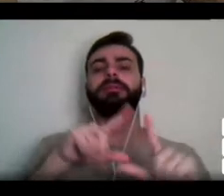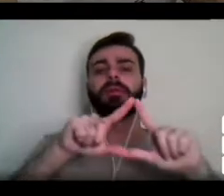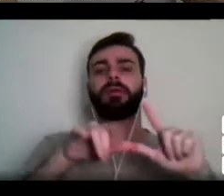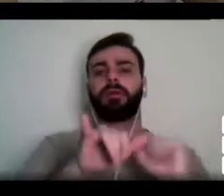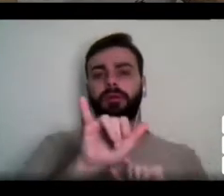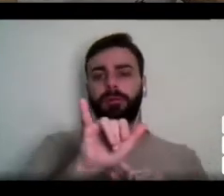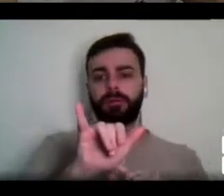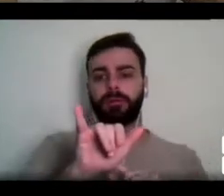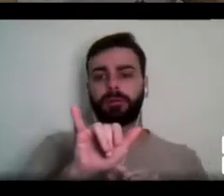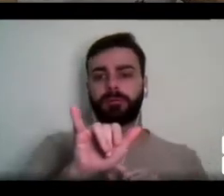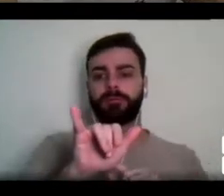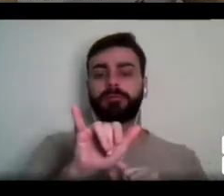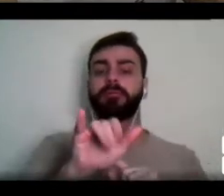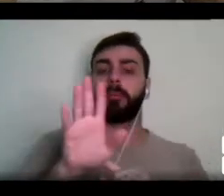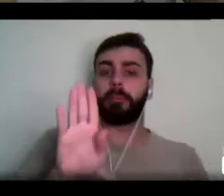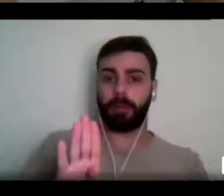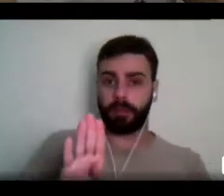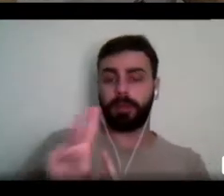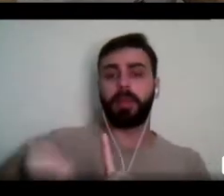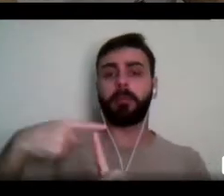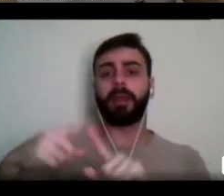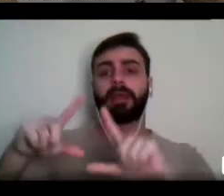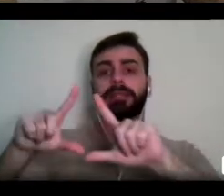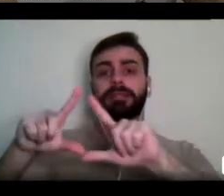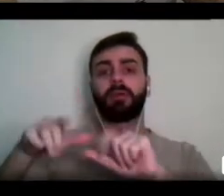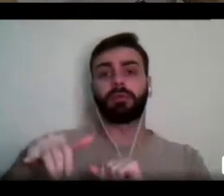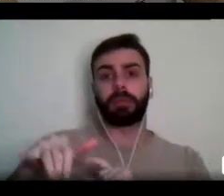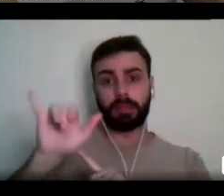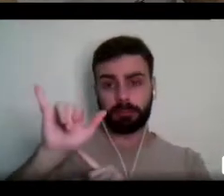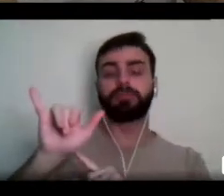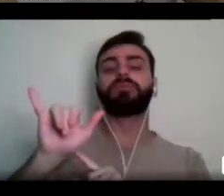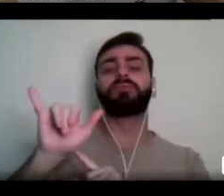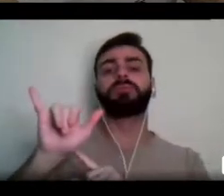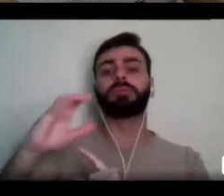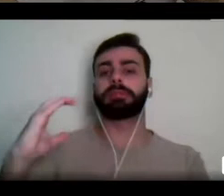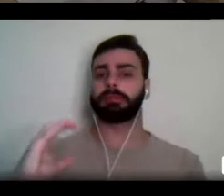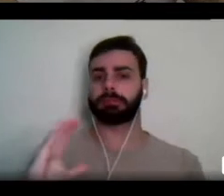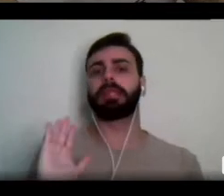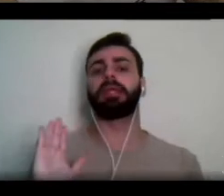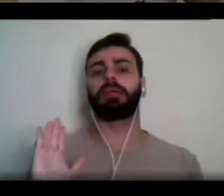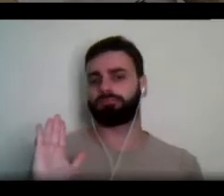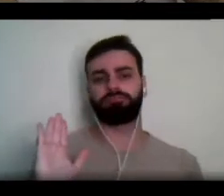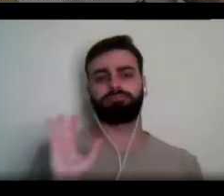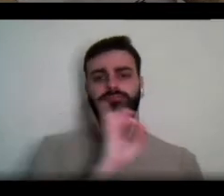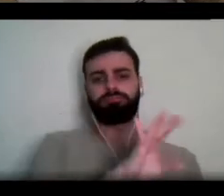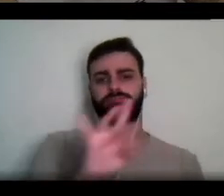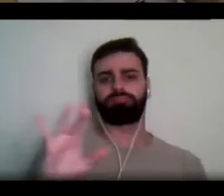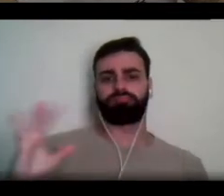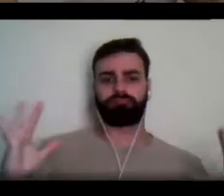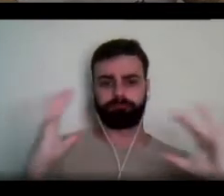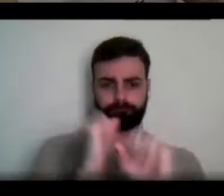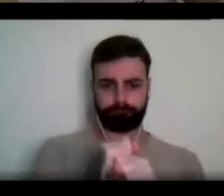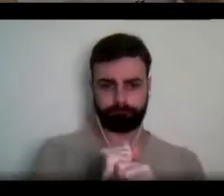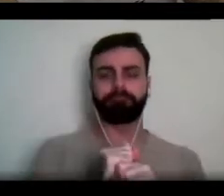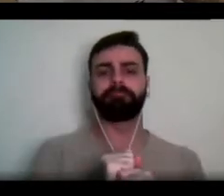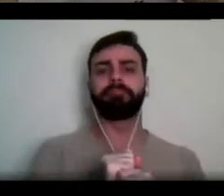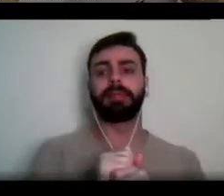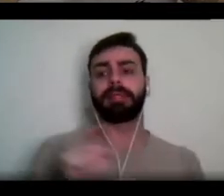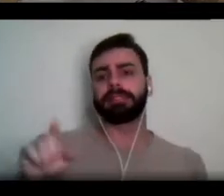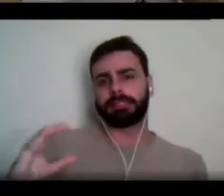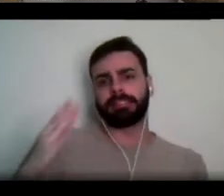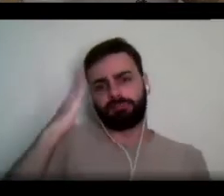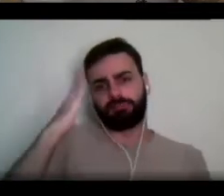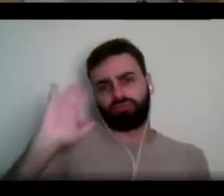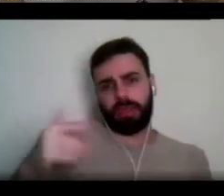A mais um ΔY da etapa B mais um ΔY da etapa